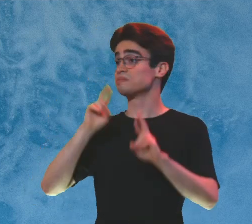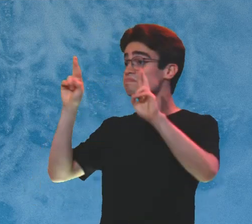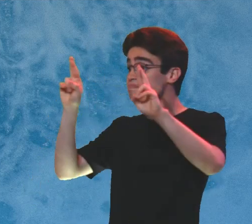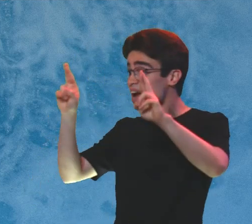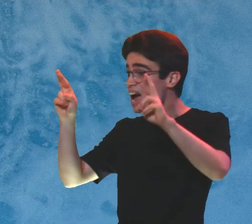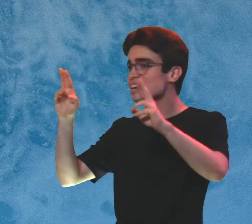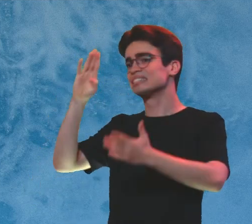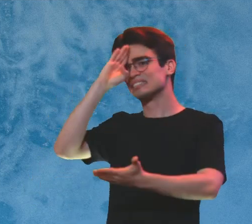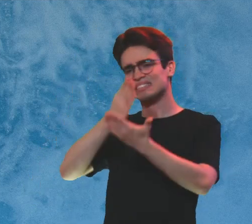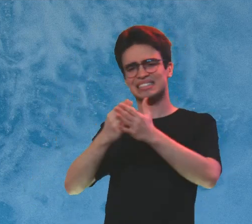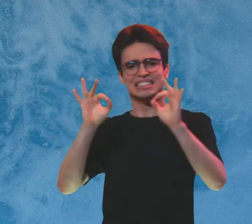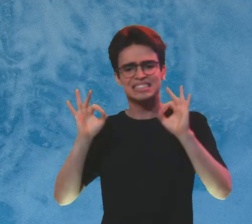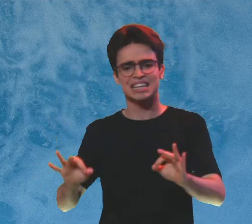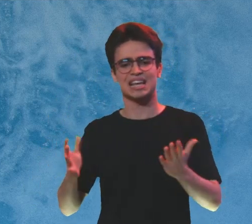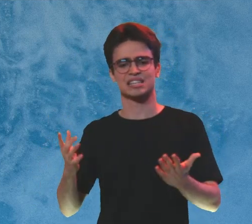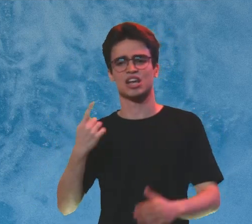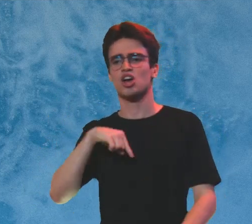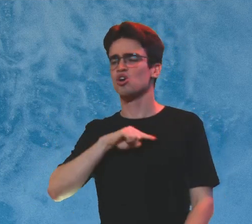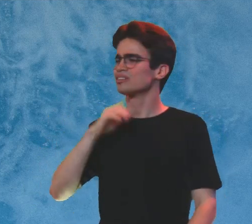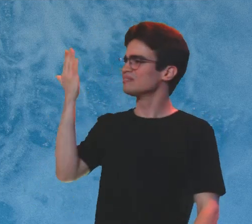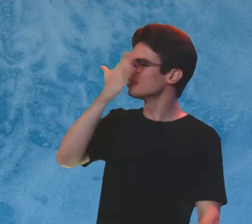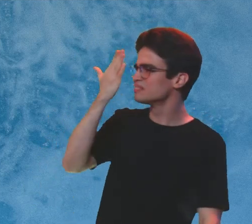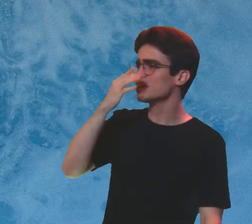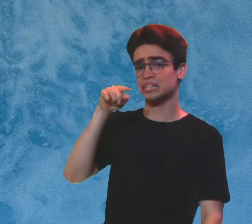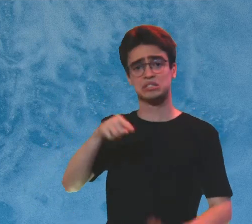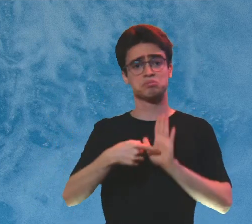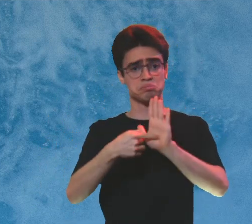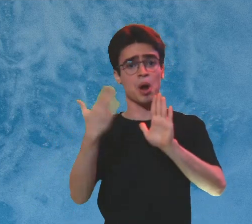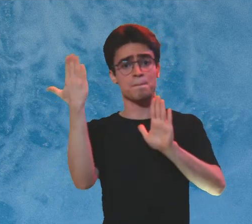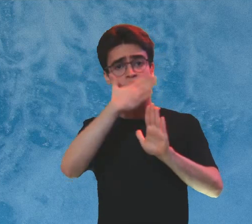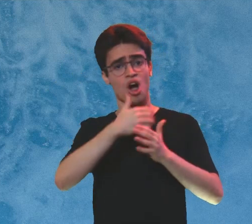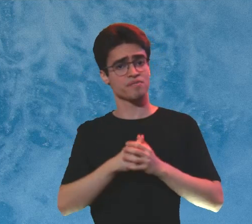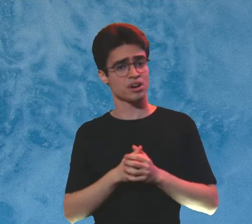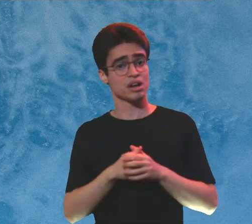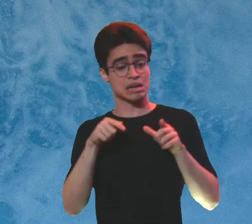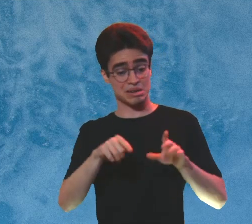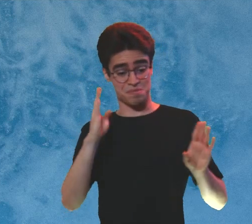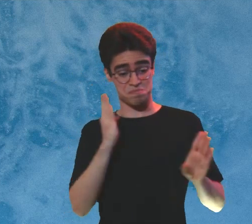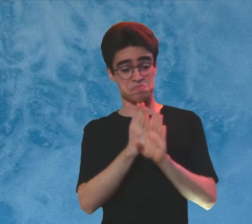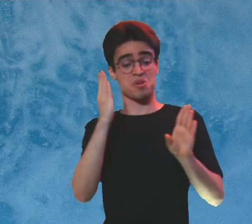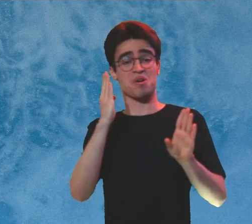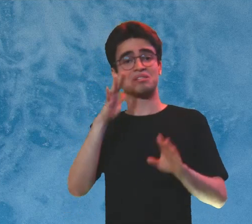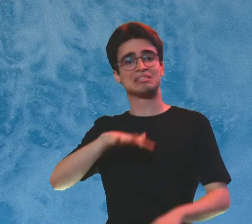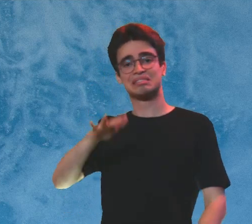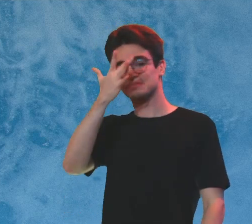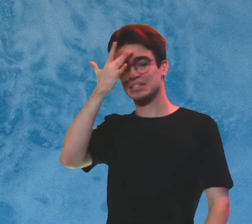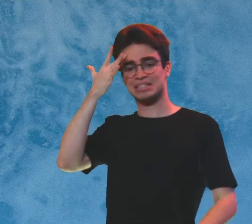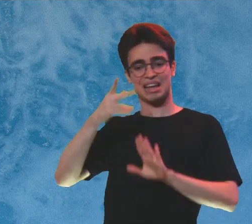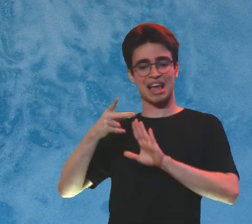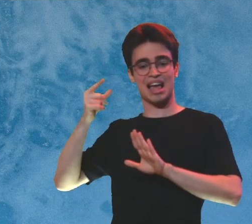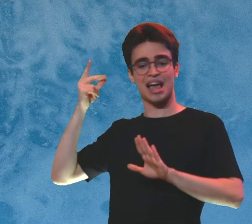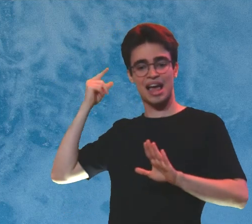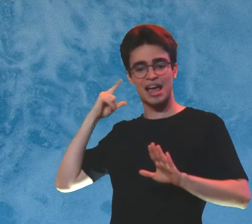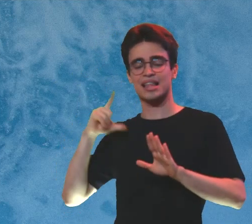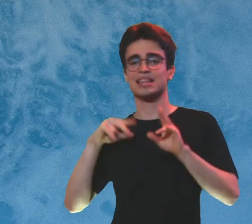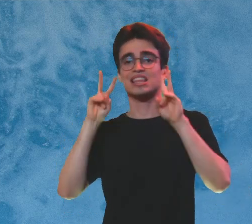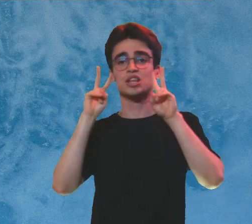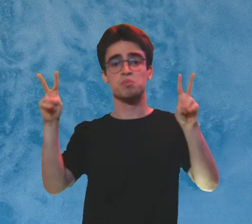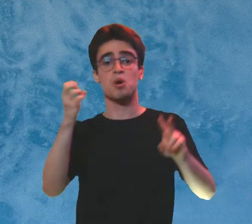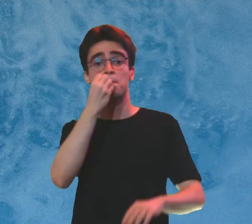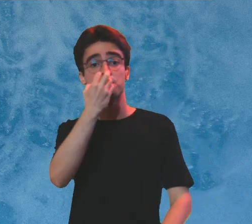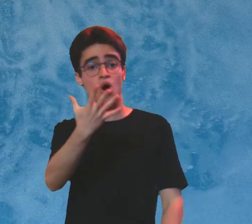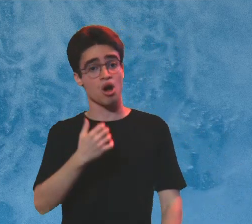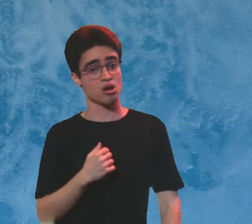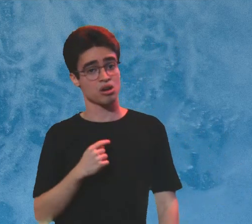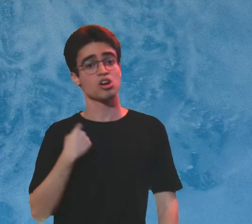a prova das coisas que não vemos. Pois foi por meio dela que os antigos receberam bom testemunho. Pela fé,